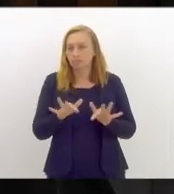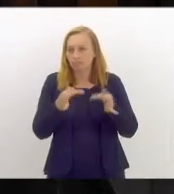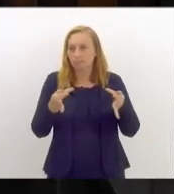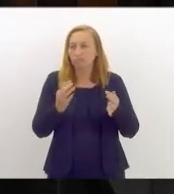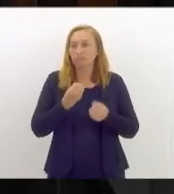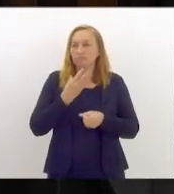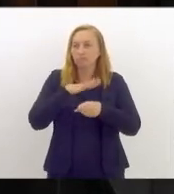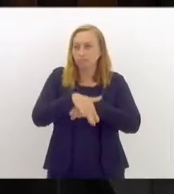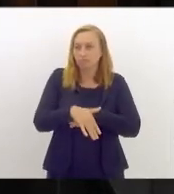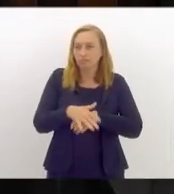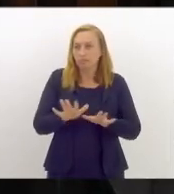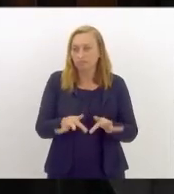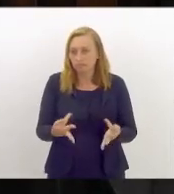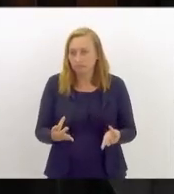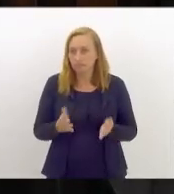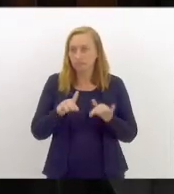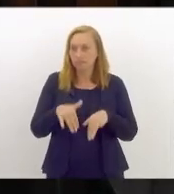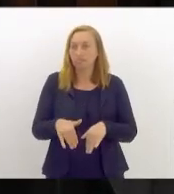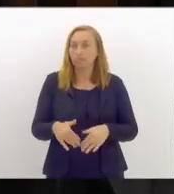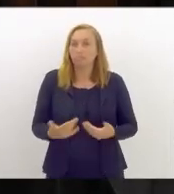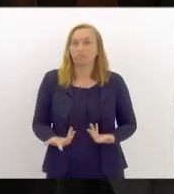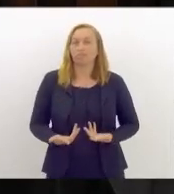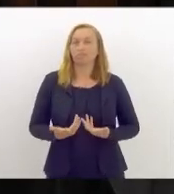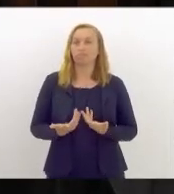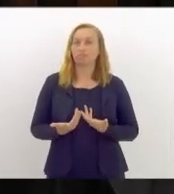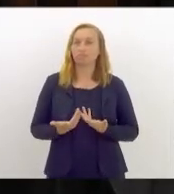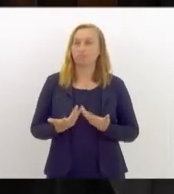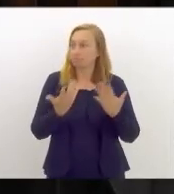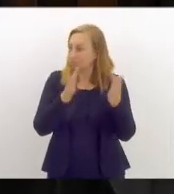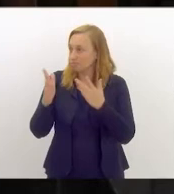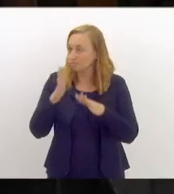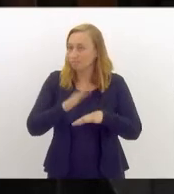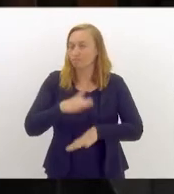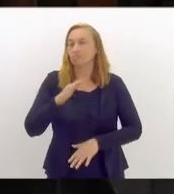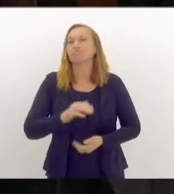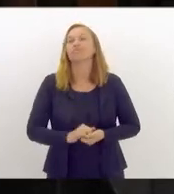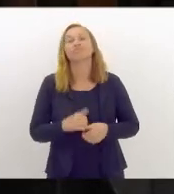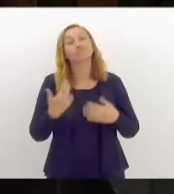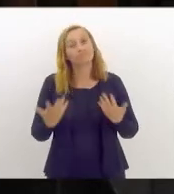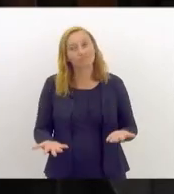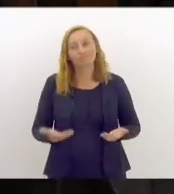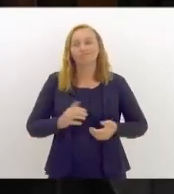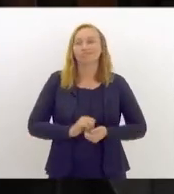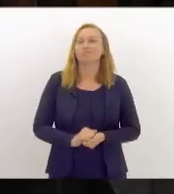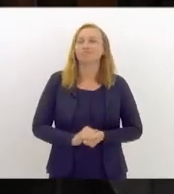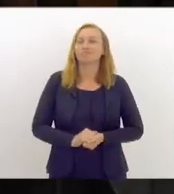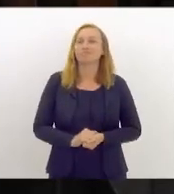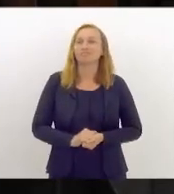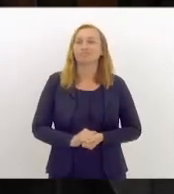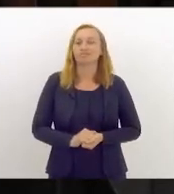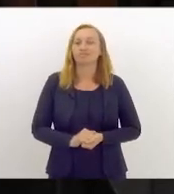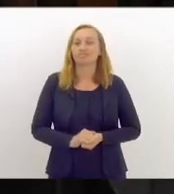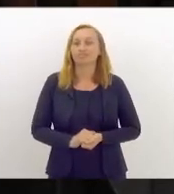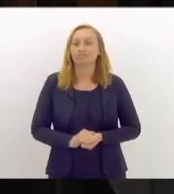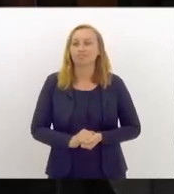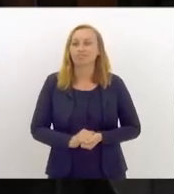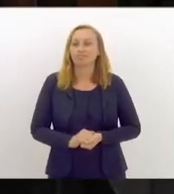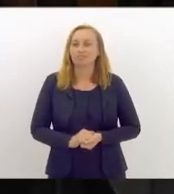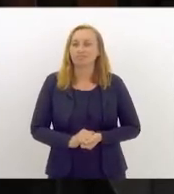está encerrado da sessão foi o mais foi a autoridade mais aplaudida foi ovacionado então eu vou